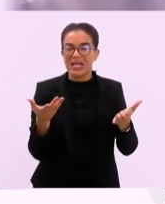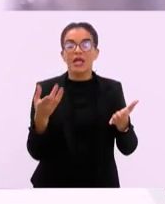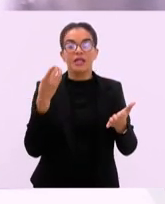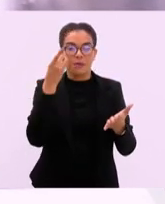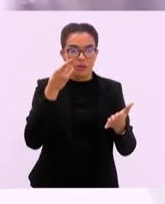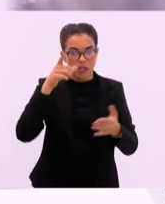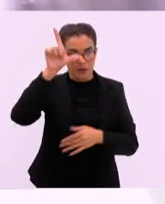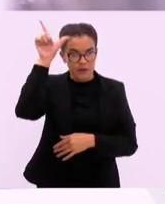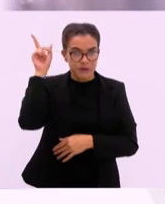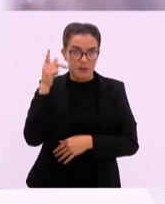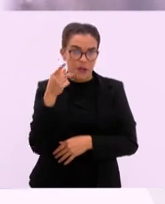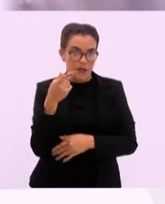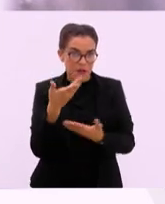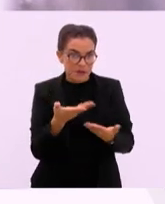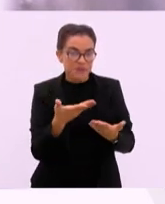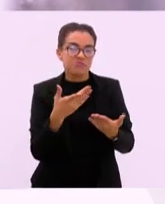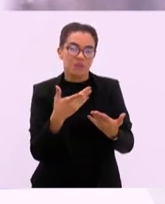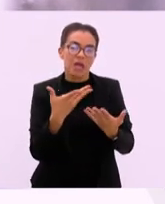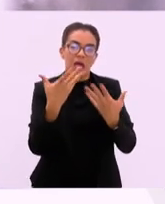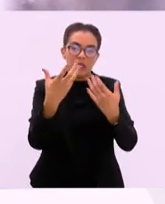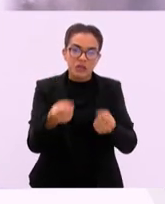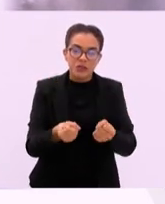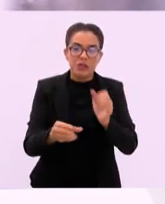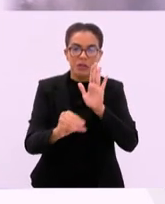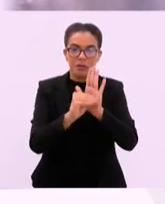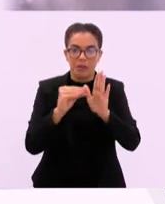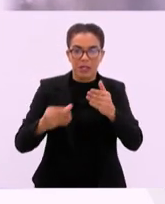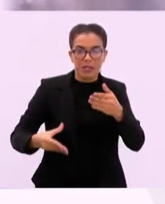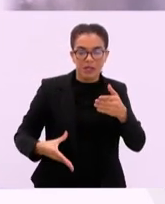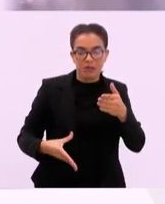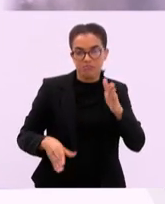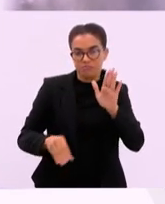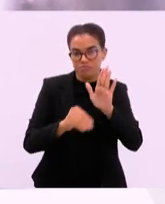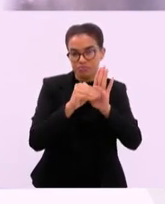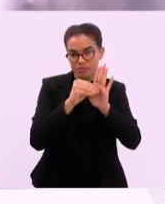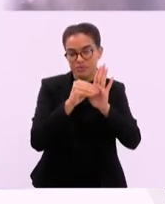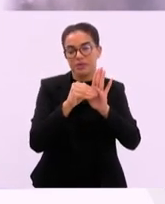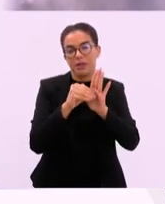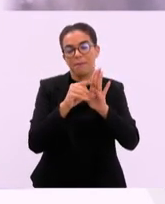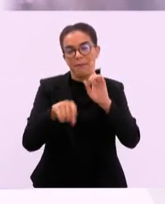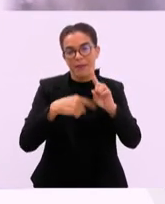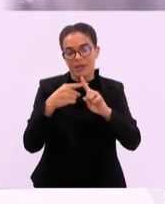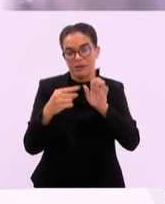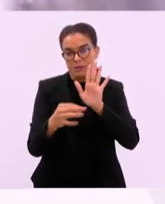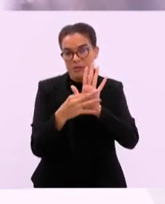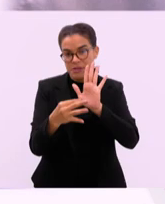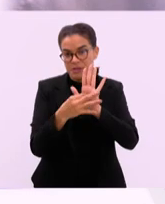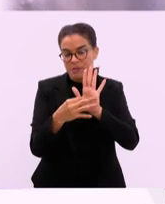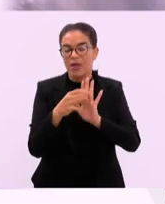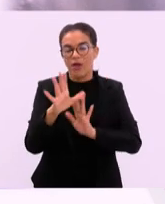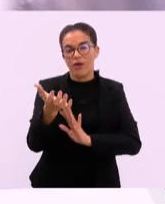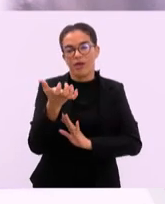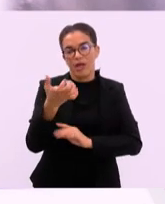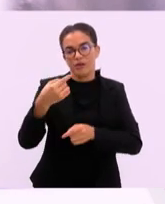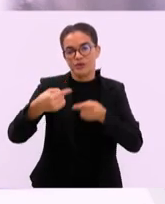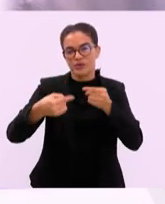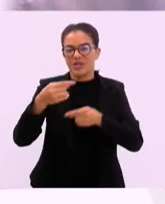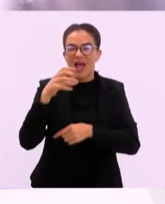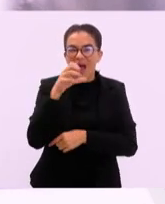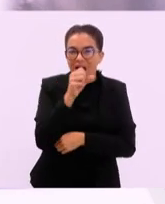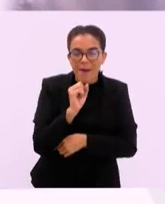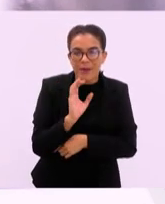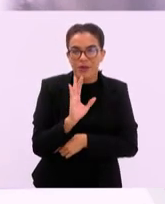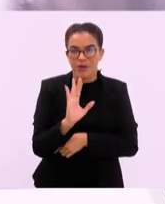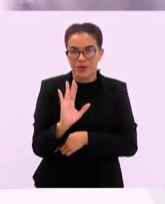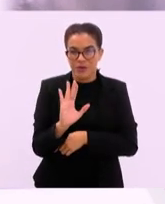Luiz Paulo. Ele acatou a emenda aditiva de autoria do deputado Luiz Paulo, é o parecer. Em discussão. Pode discutir, presidente, rapidinho aqui.